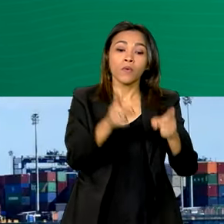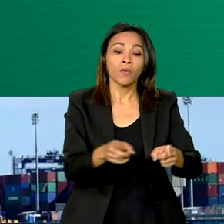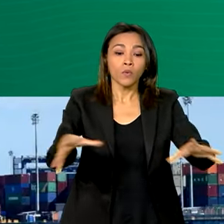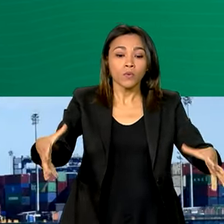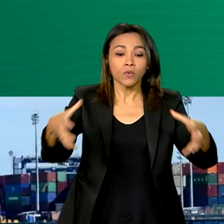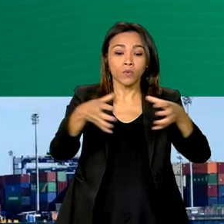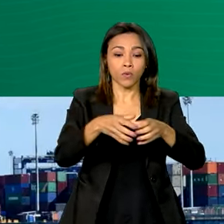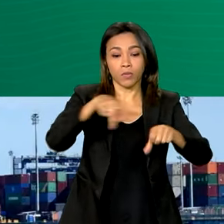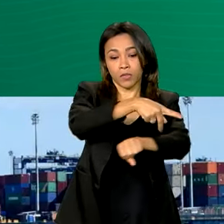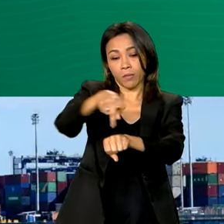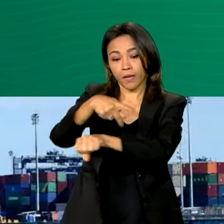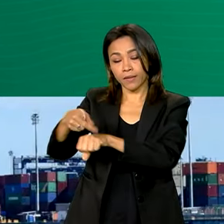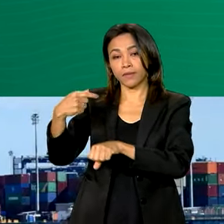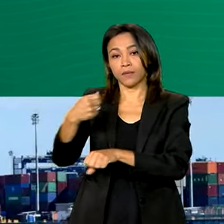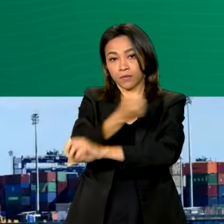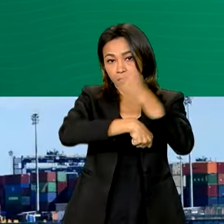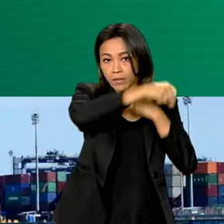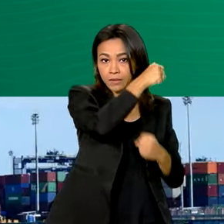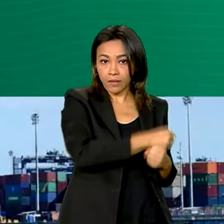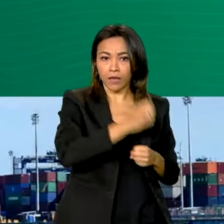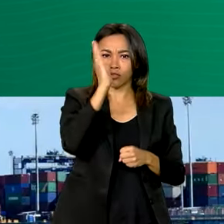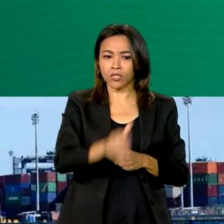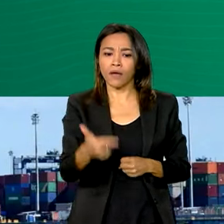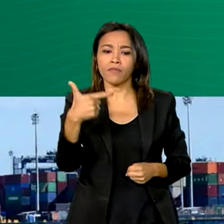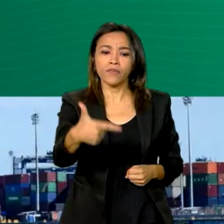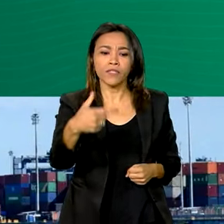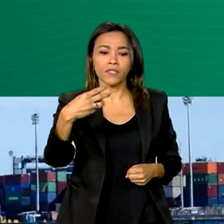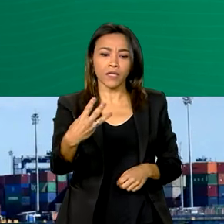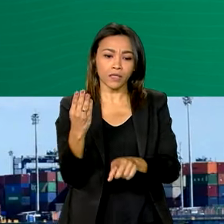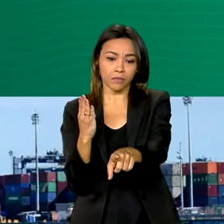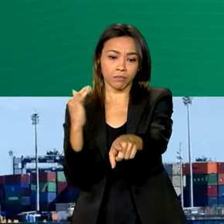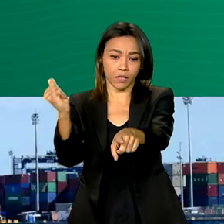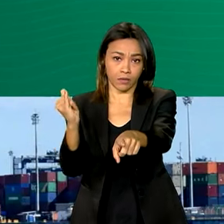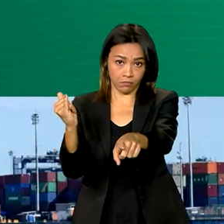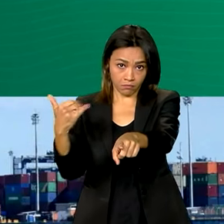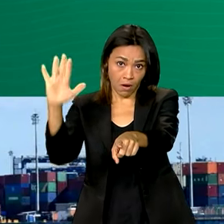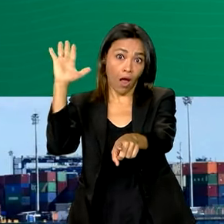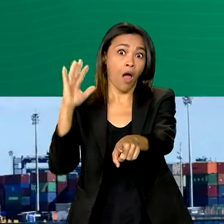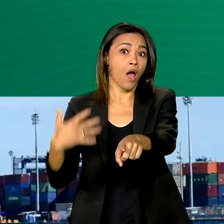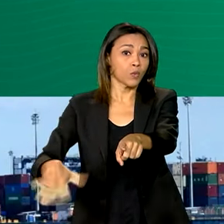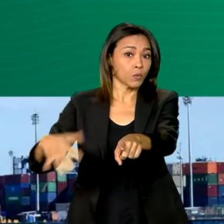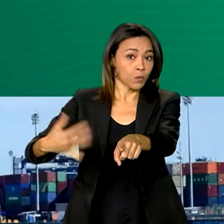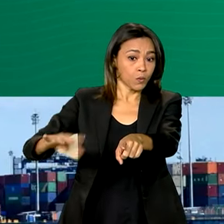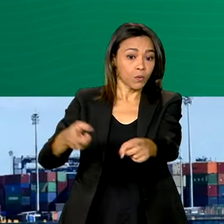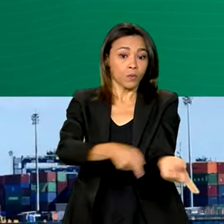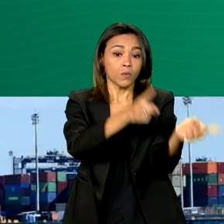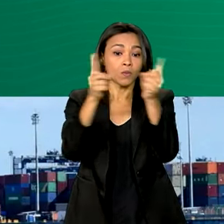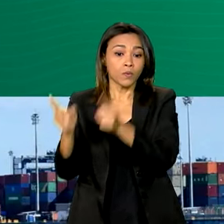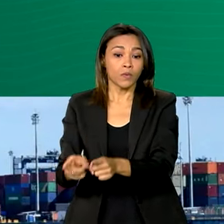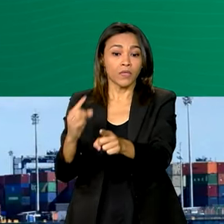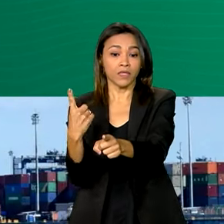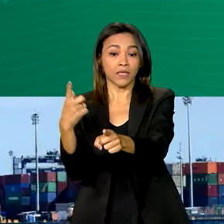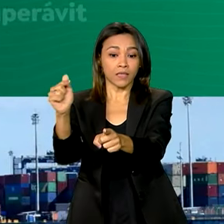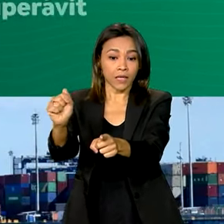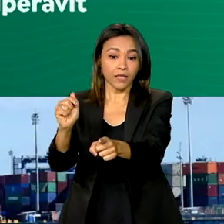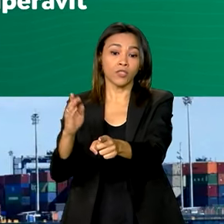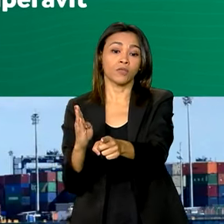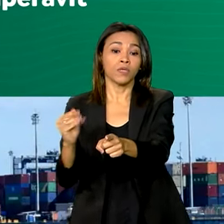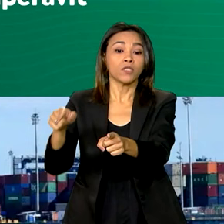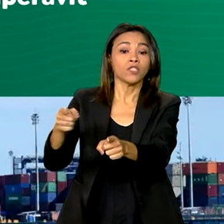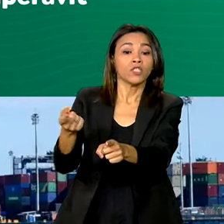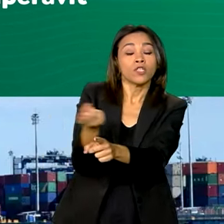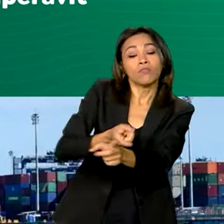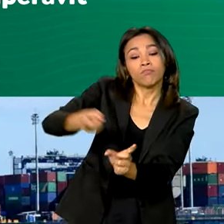Brasil exportou para o bloco no ano passado mais de 23 bilhões de dólares e importou 17 bilhões de dólares,